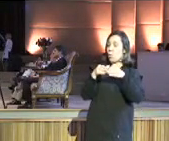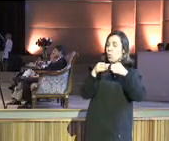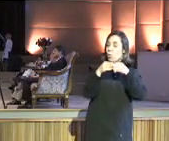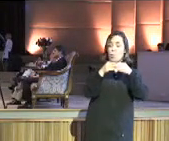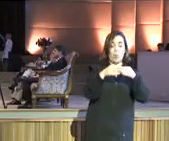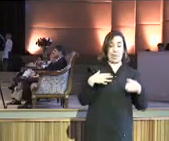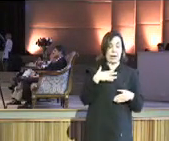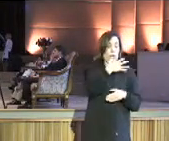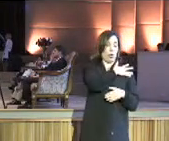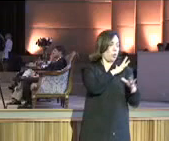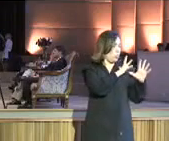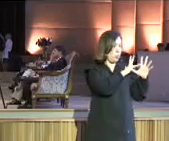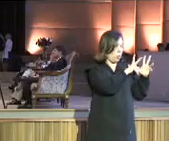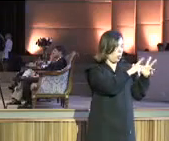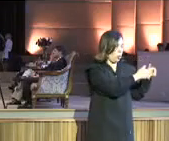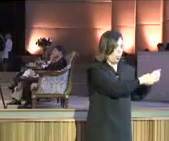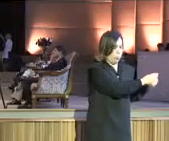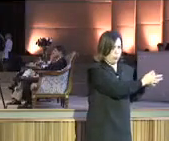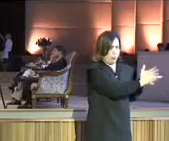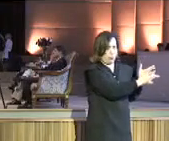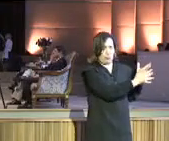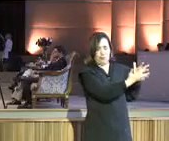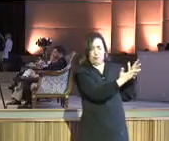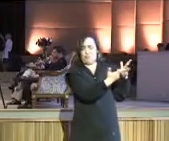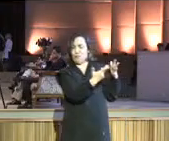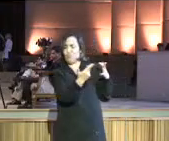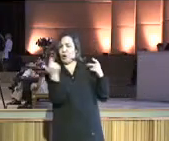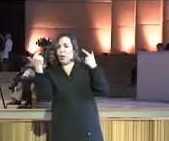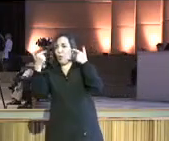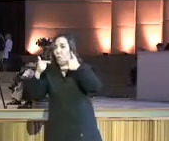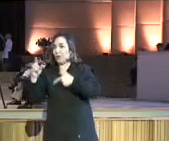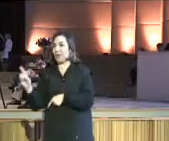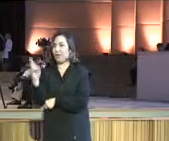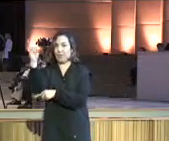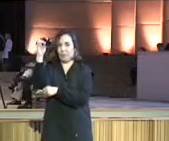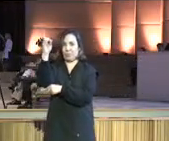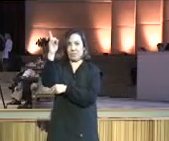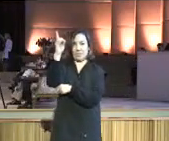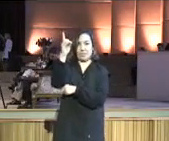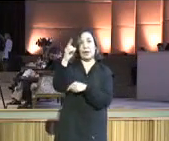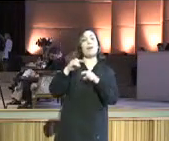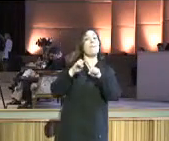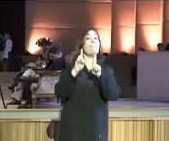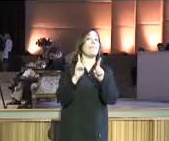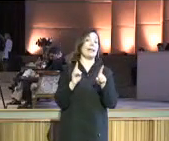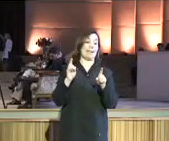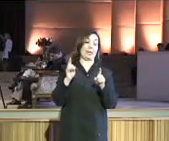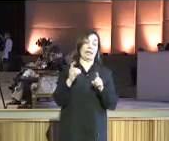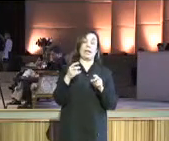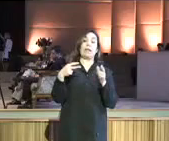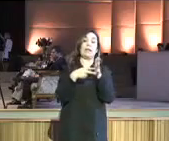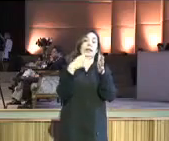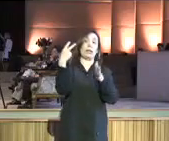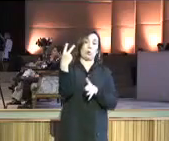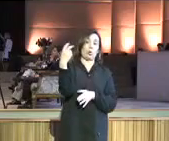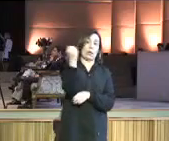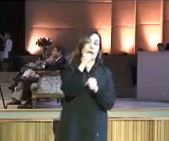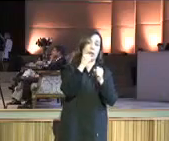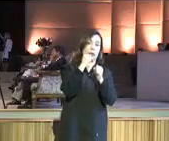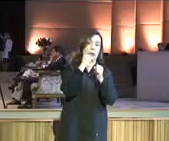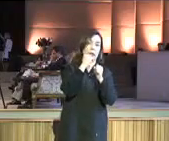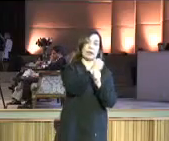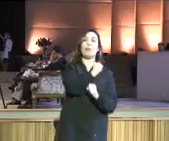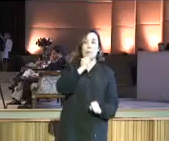E olha só o que a Bíblia diz para a gente. Em 2 Samuel 17, verso 14, diz